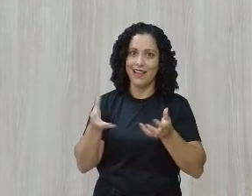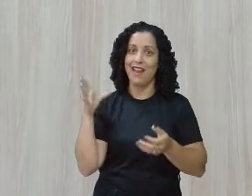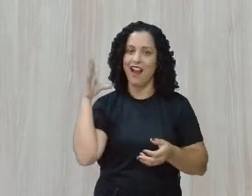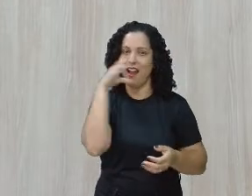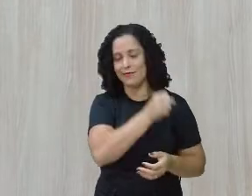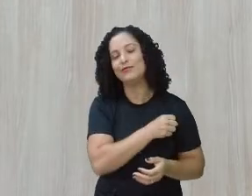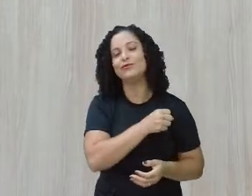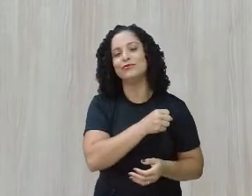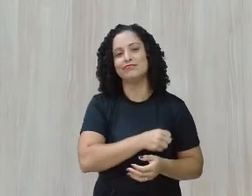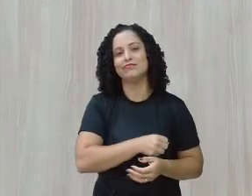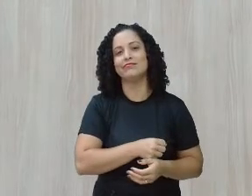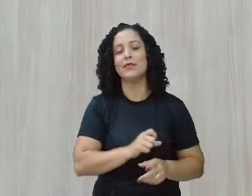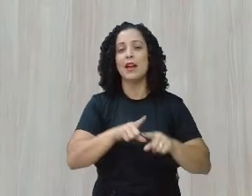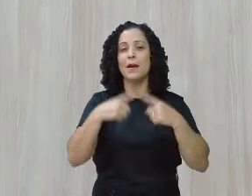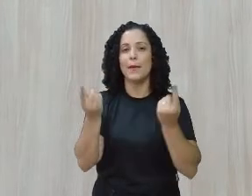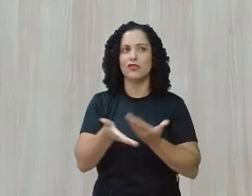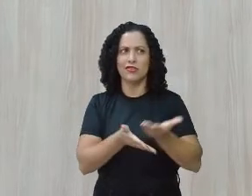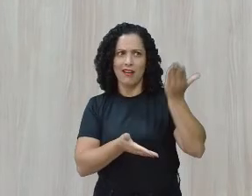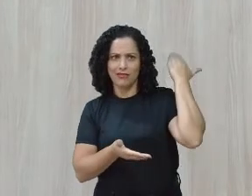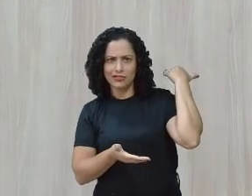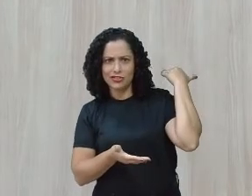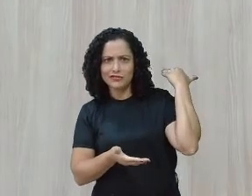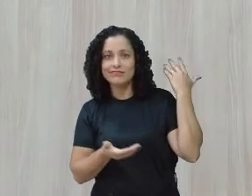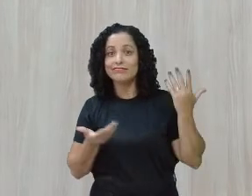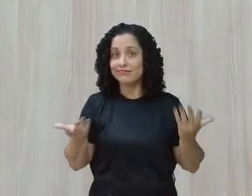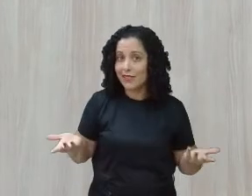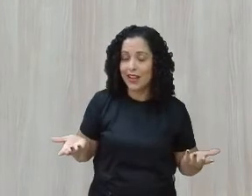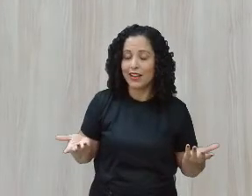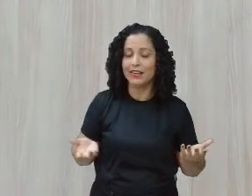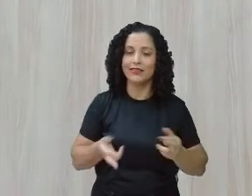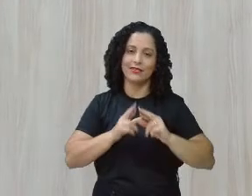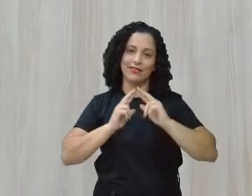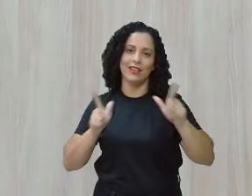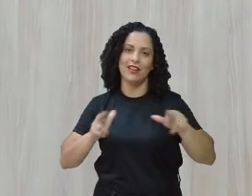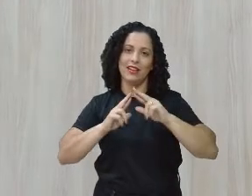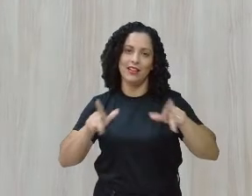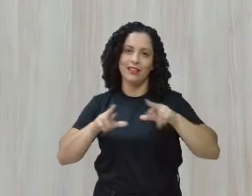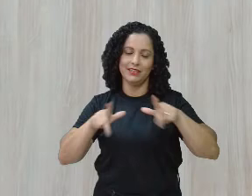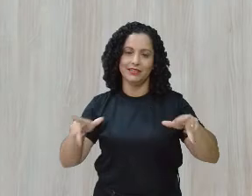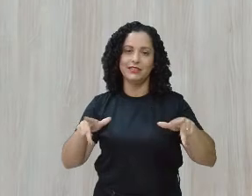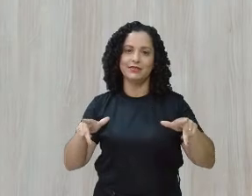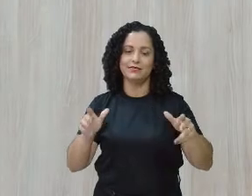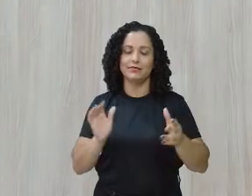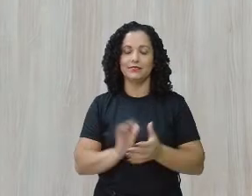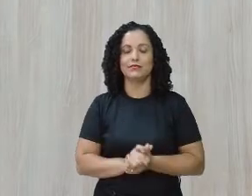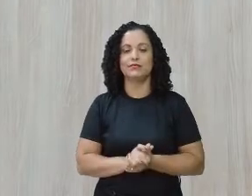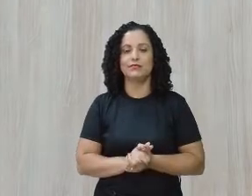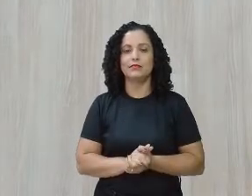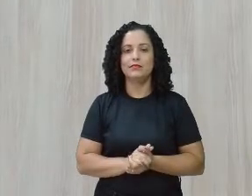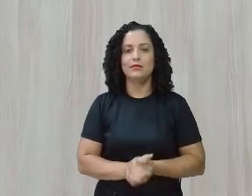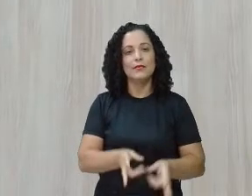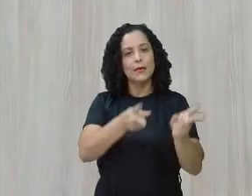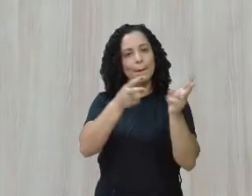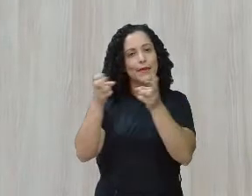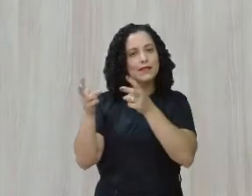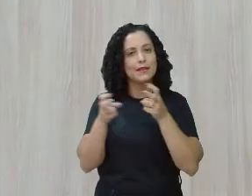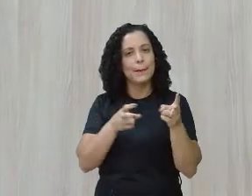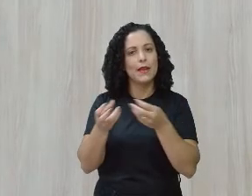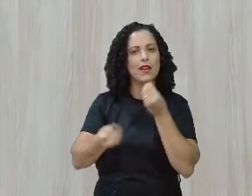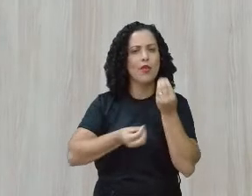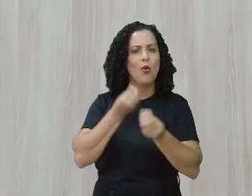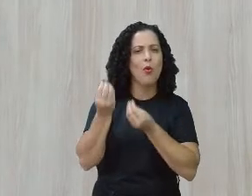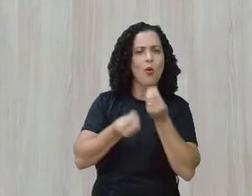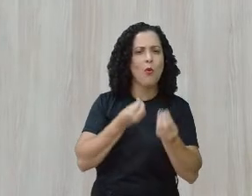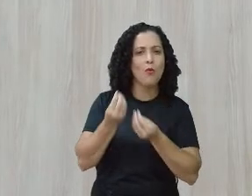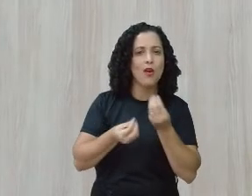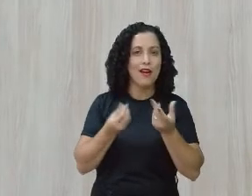rapidez, coisa que não era uma urgência, não era uma questão no tempo de Luís XIV. Então a gente percebe aí como o sistema